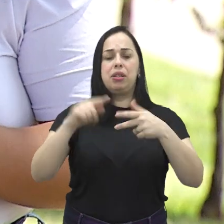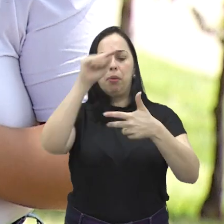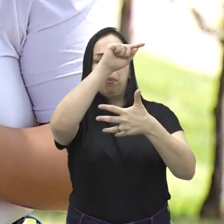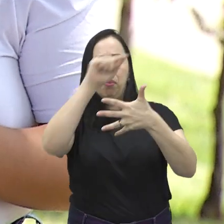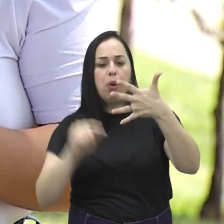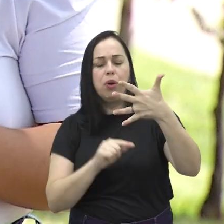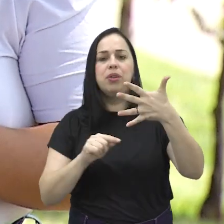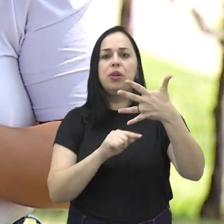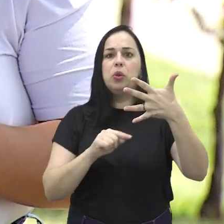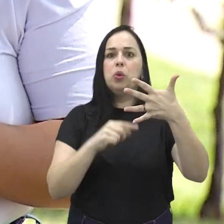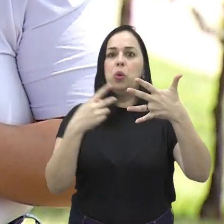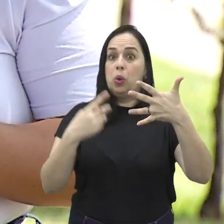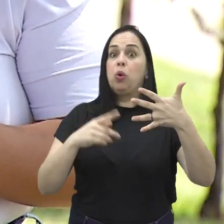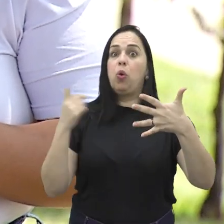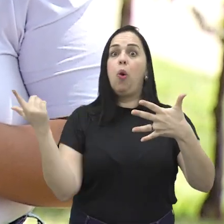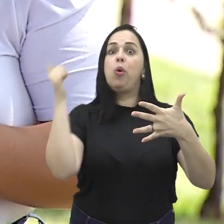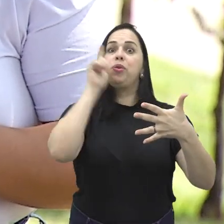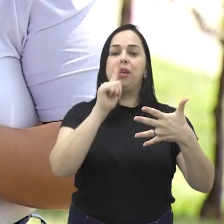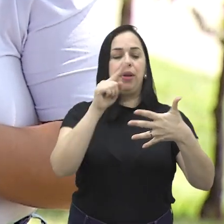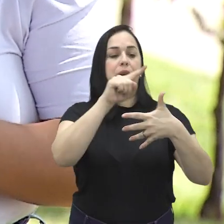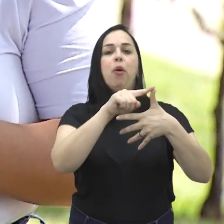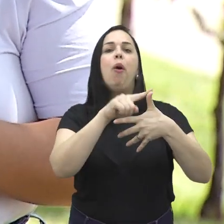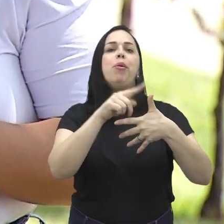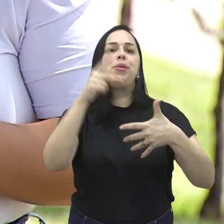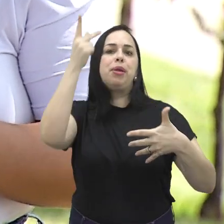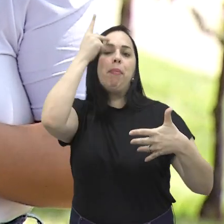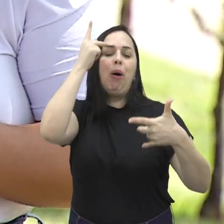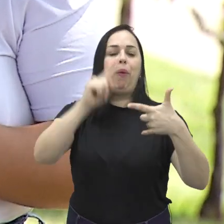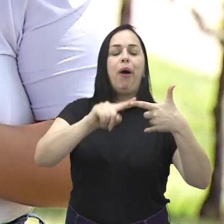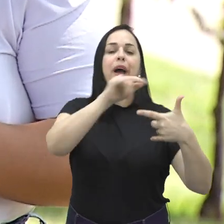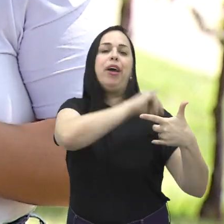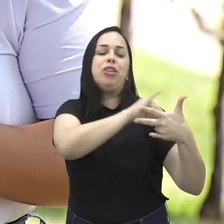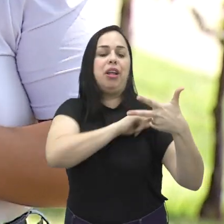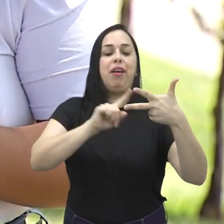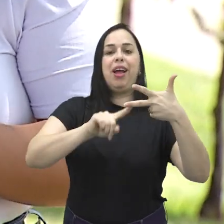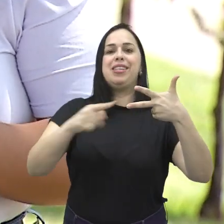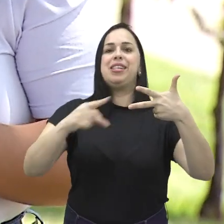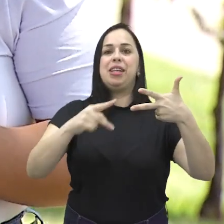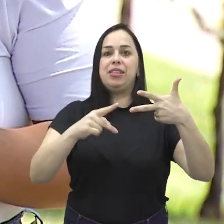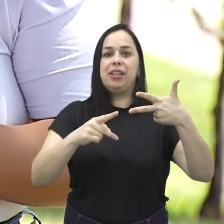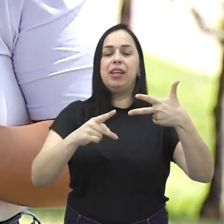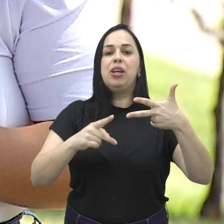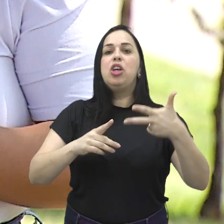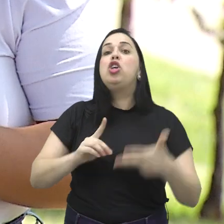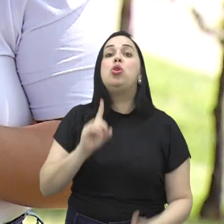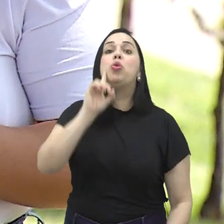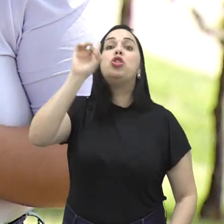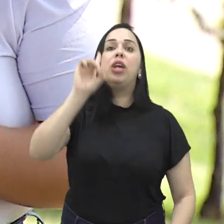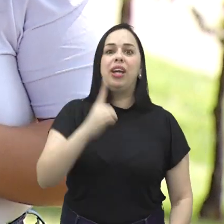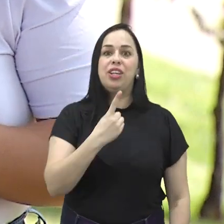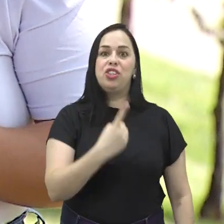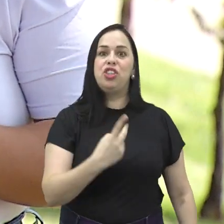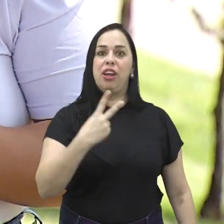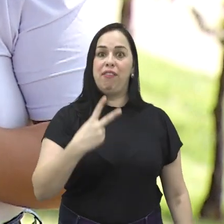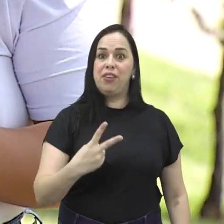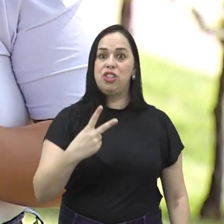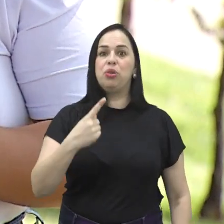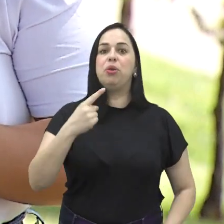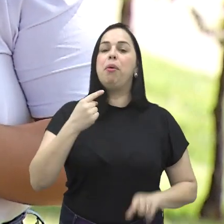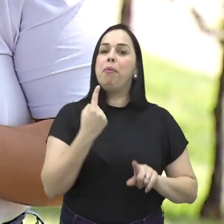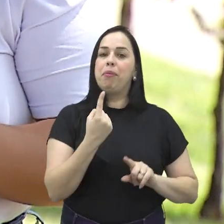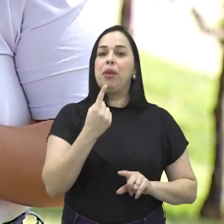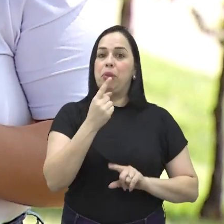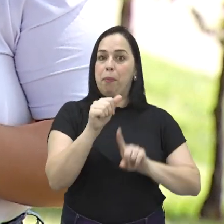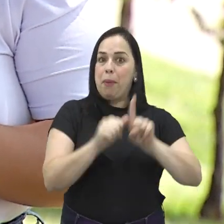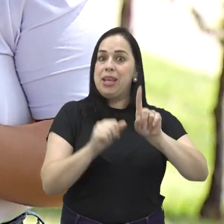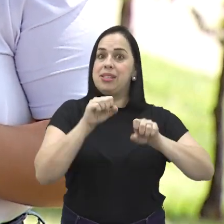cidades que sediam maratonas de 42 quilômetros, como São Paulo e Rio de Janeiro. A prova já tem data para acontecer. É no dia 21